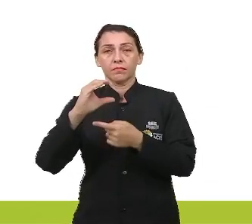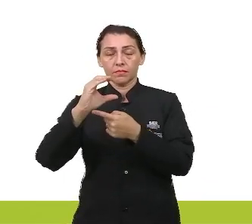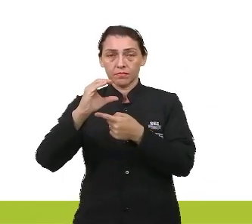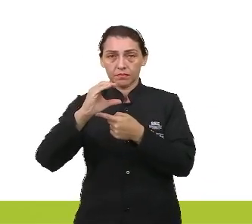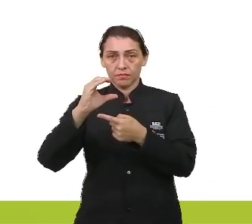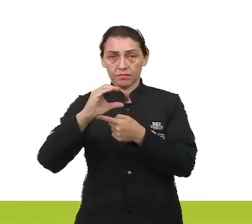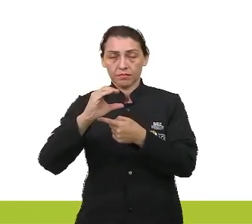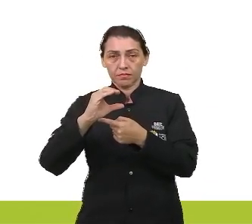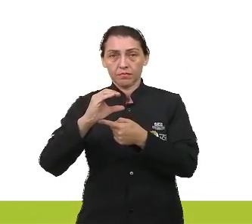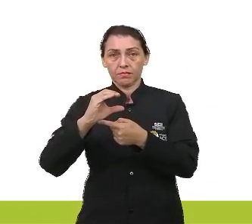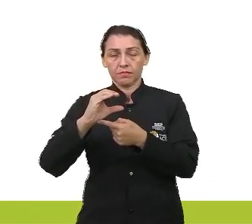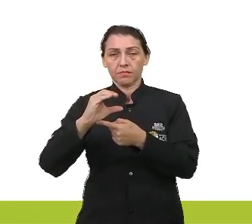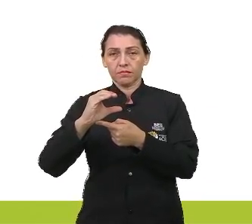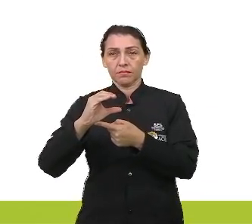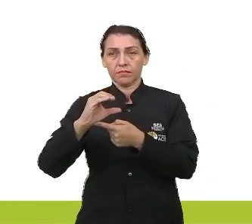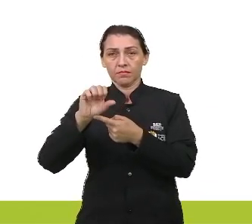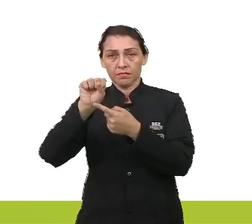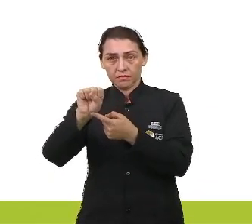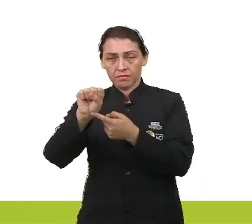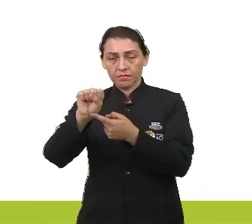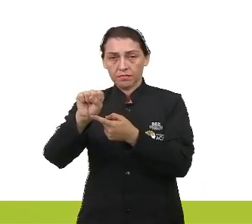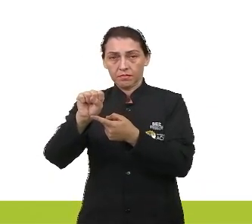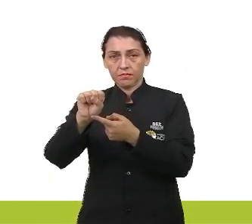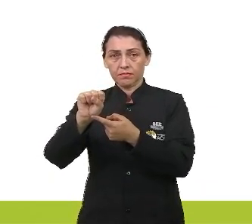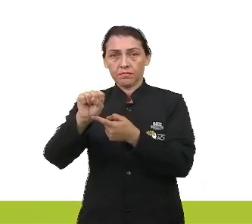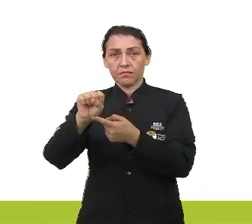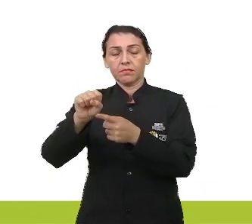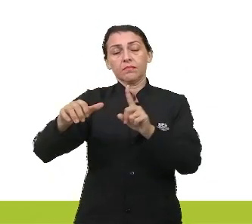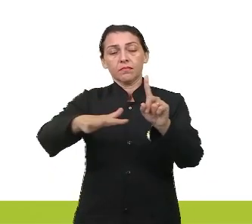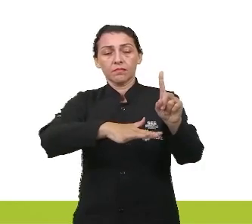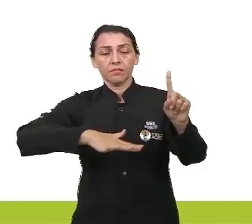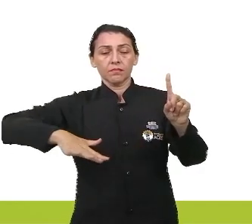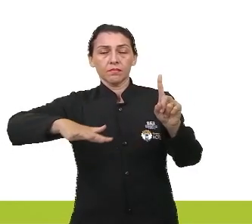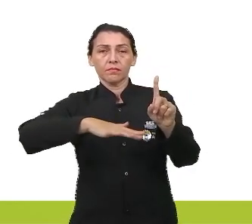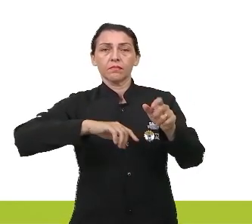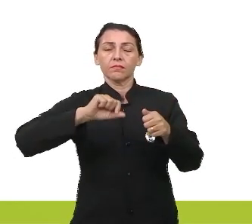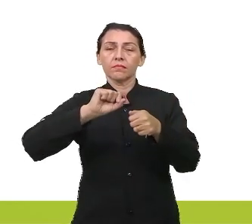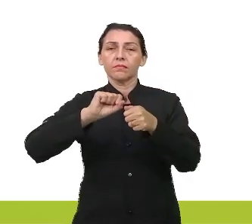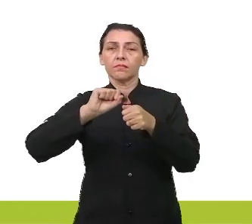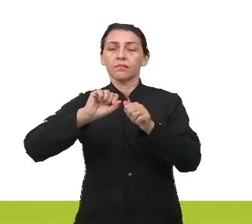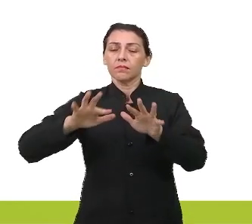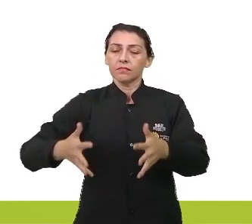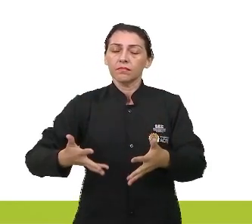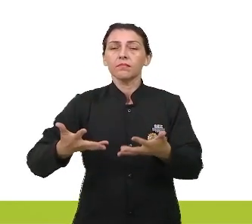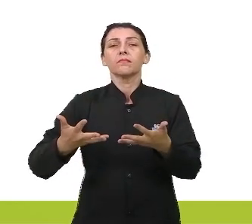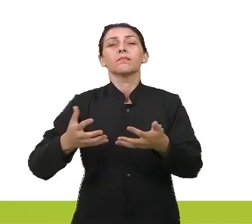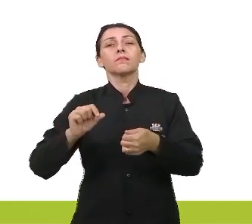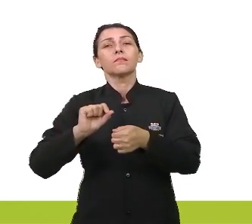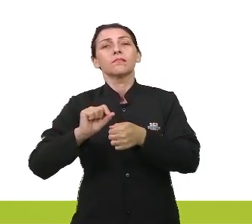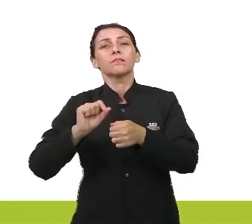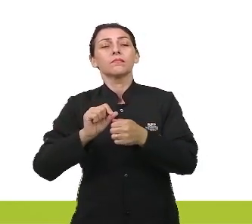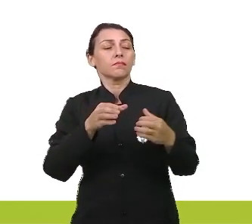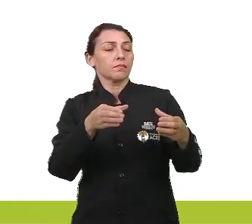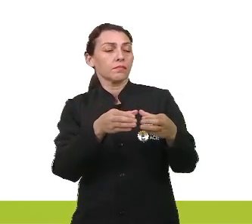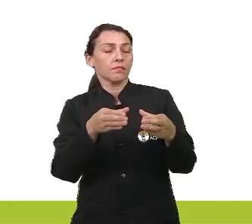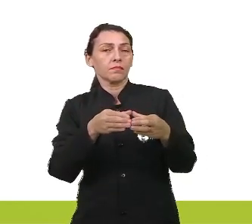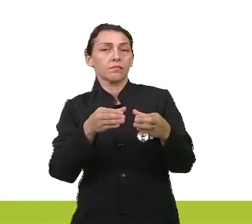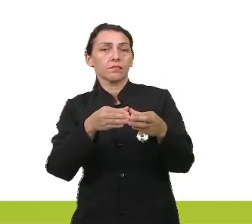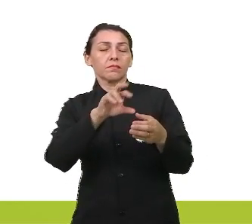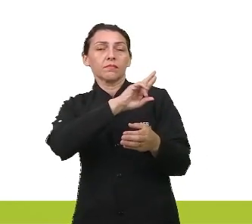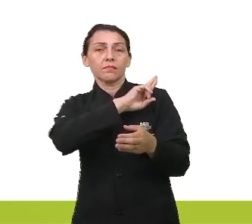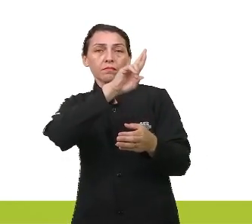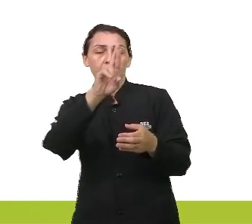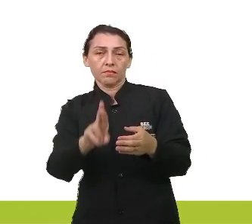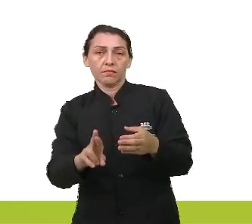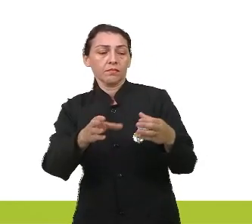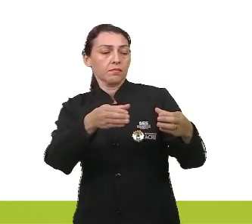S de sociedade. Sociedade pode fazer o quê? Mobilização, criação de comitês